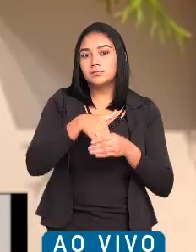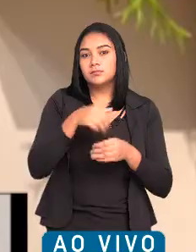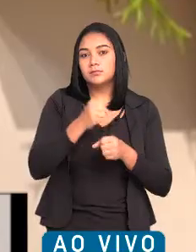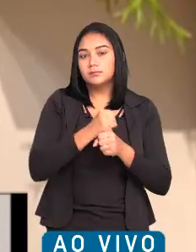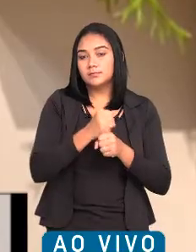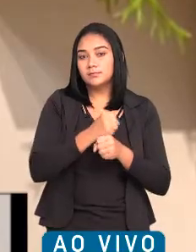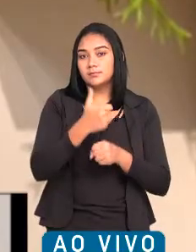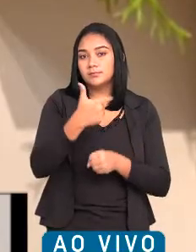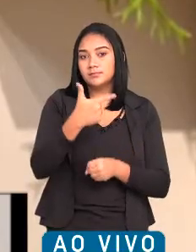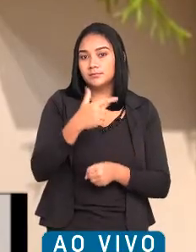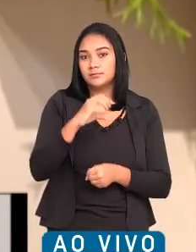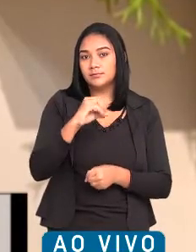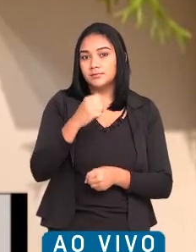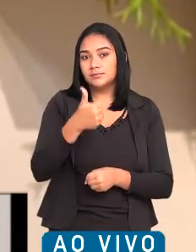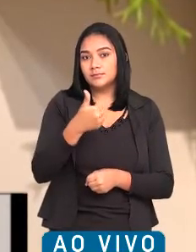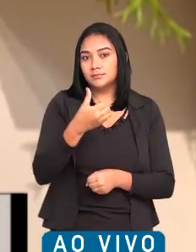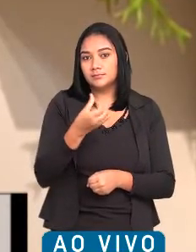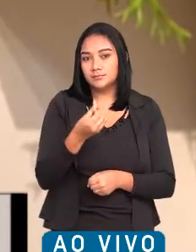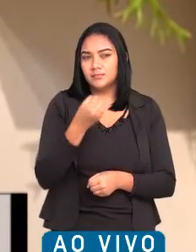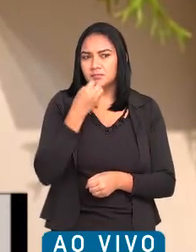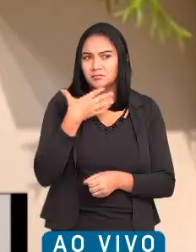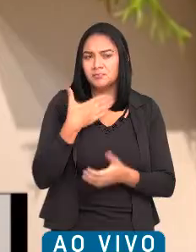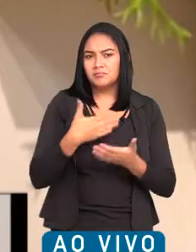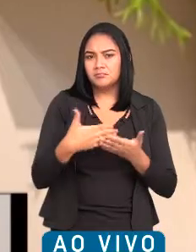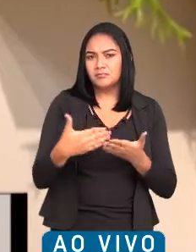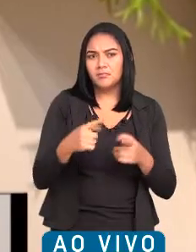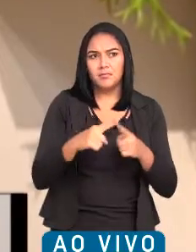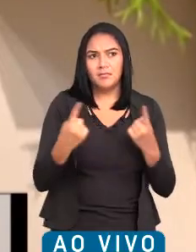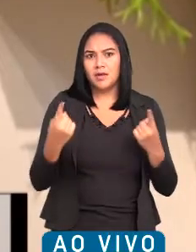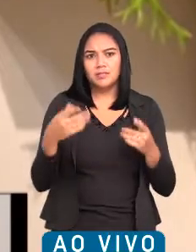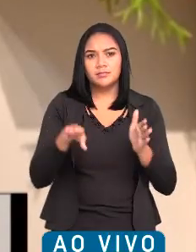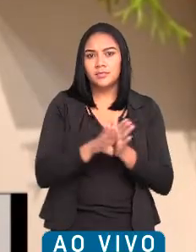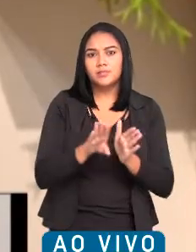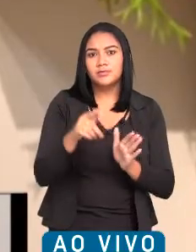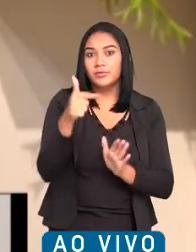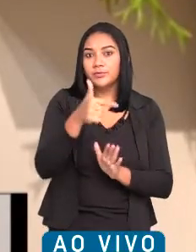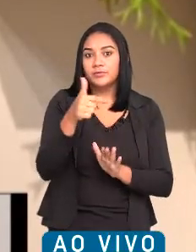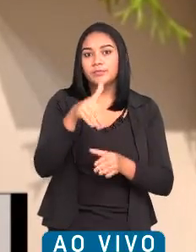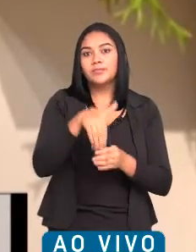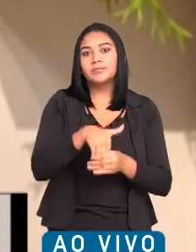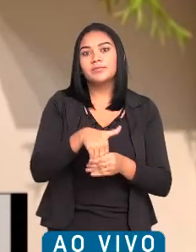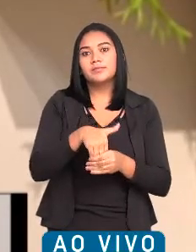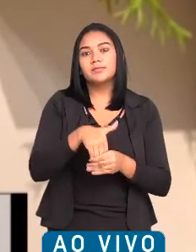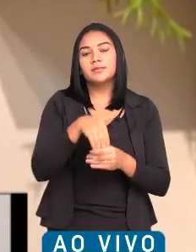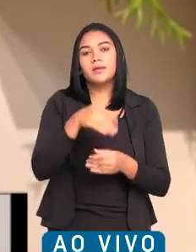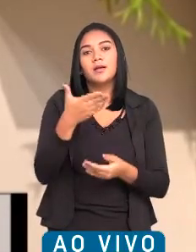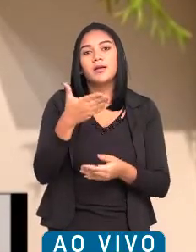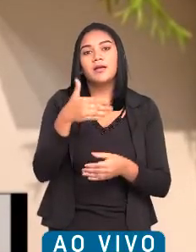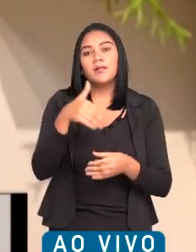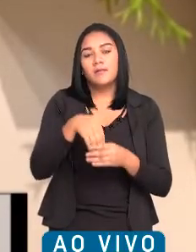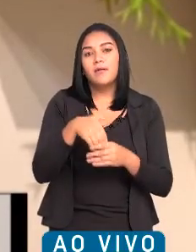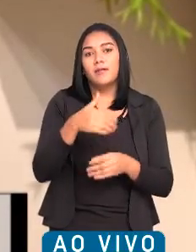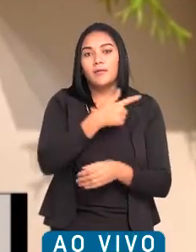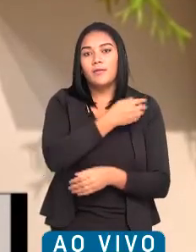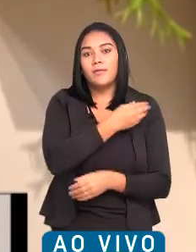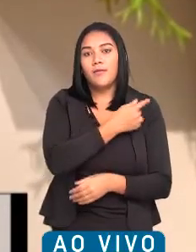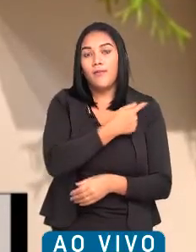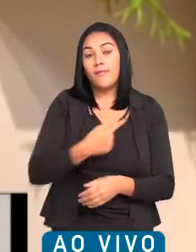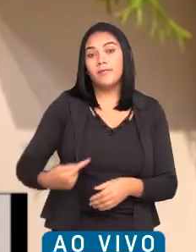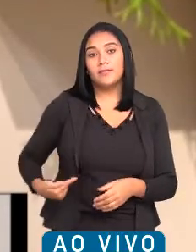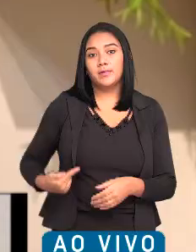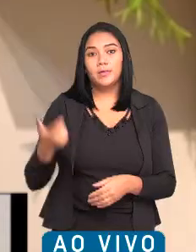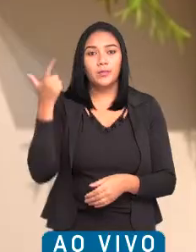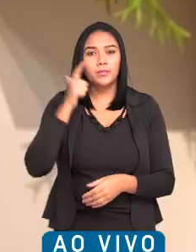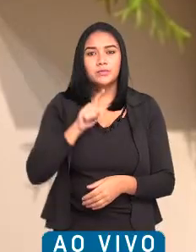Em 2018, candidato a governador, também alcançou bons números, mas não chegou ao segundo turno. Nessa eleição